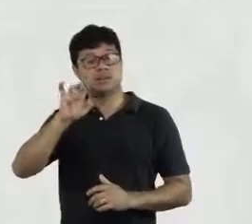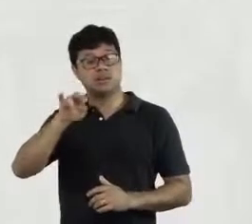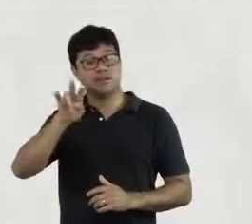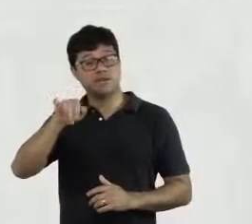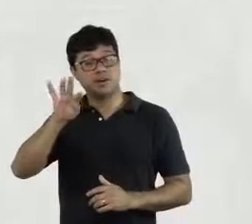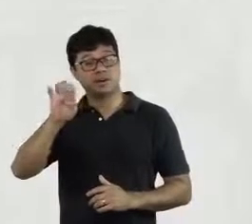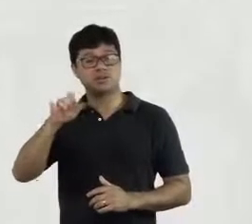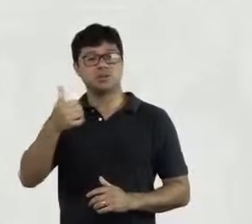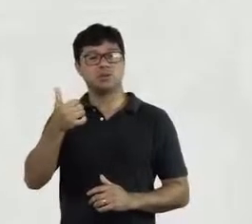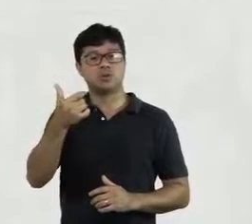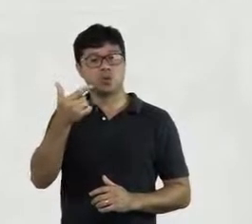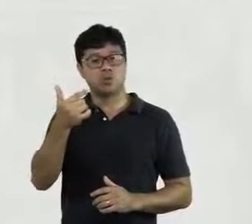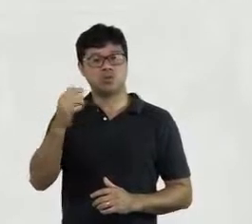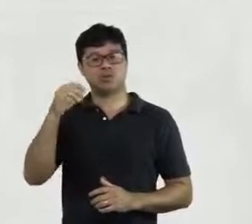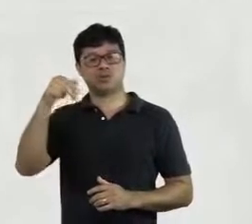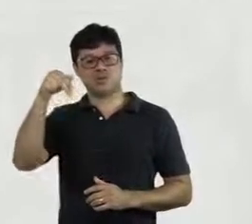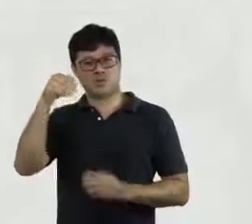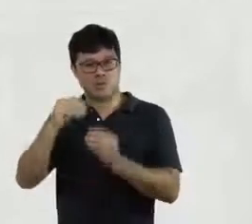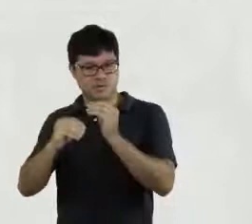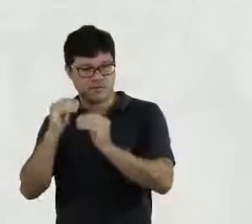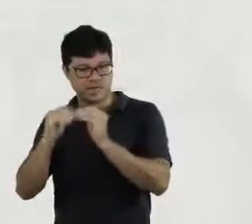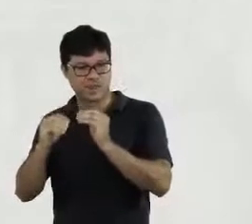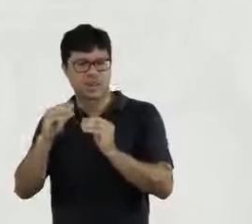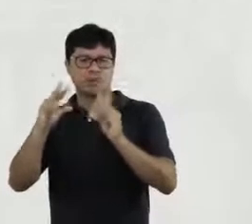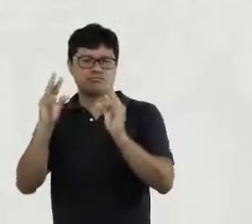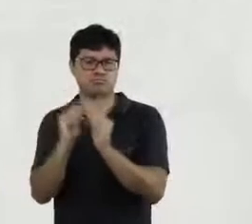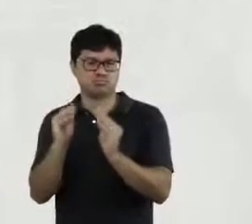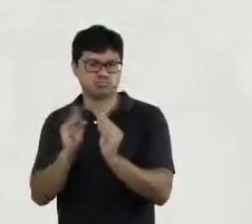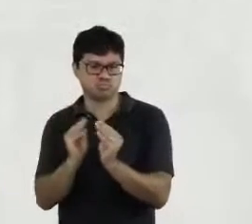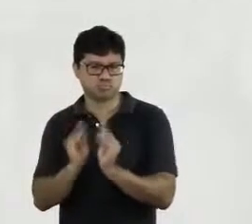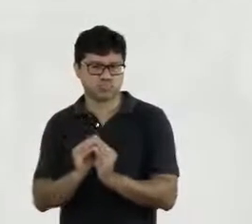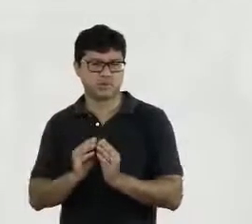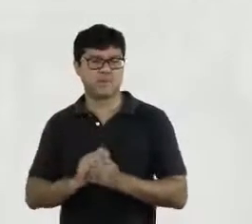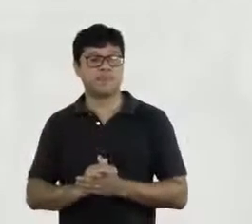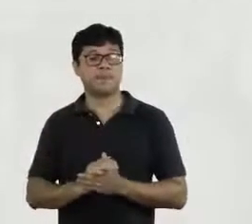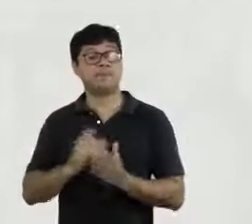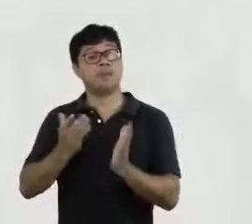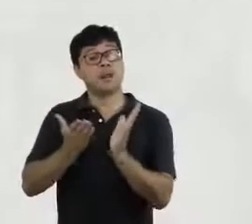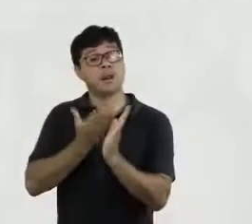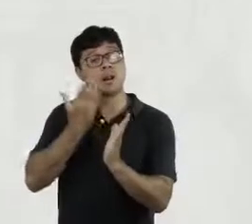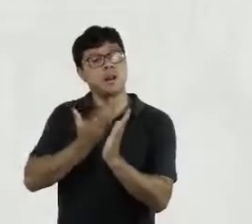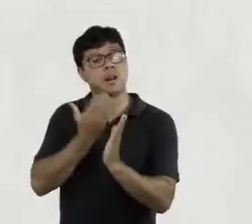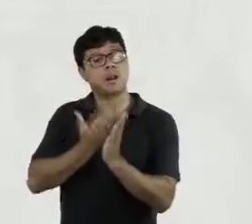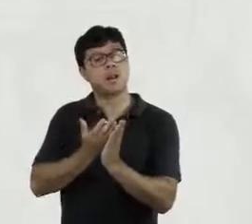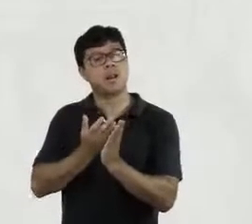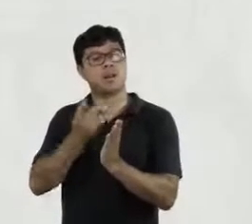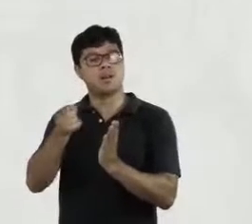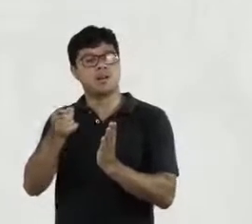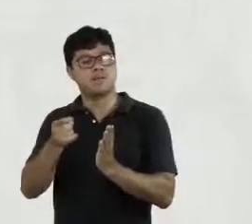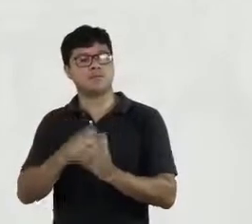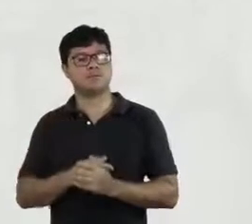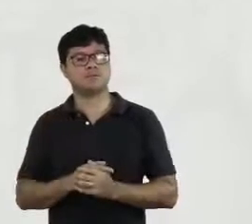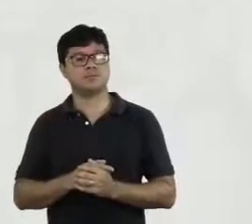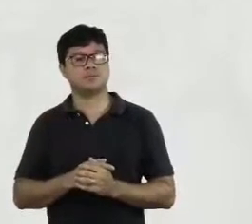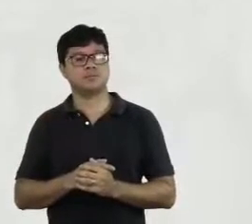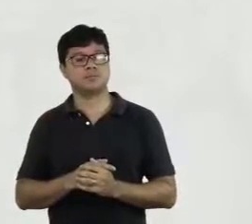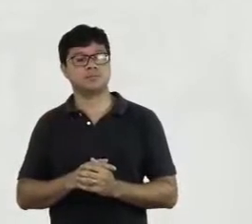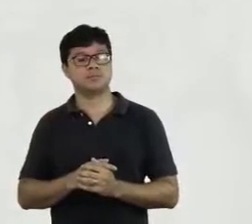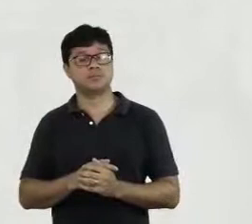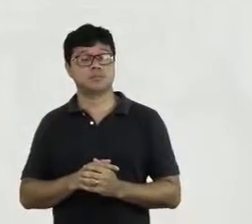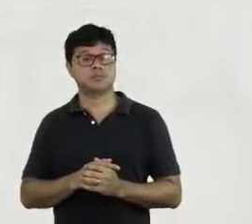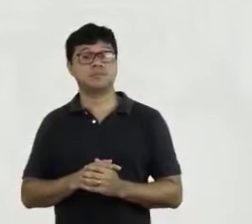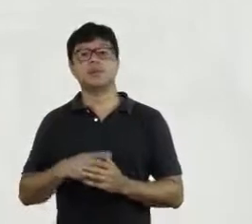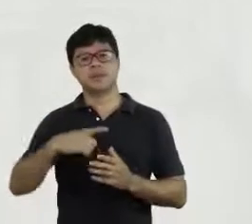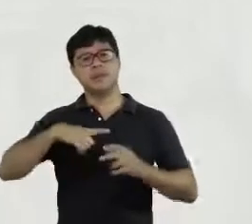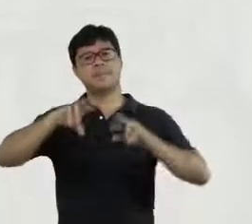12 novelas, tamanho pequeno, a encadernação marroquina. Então, além